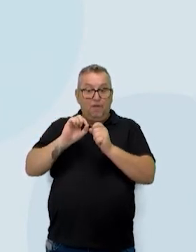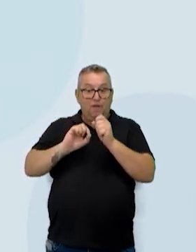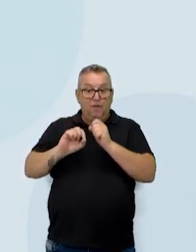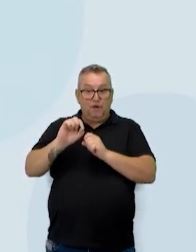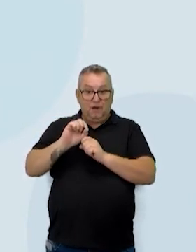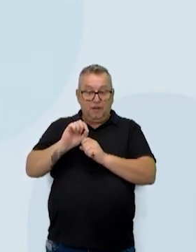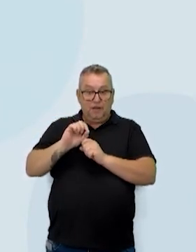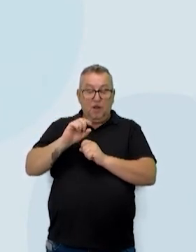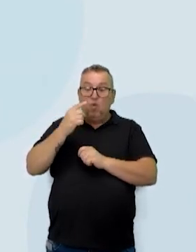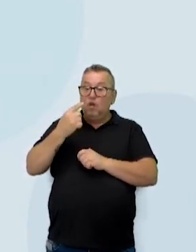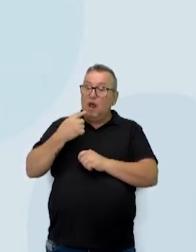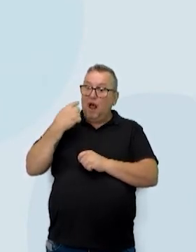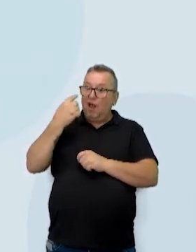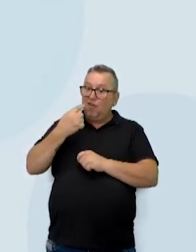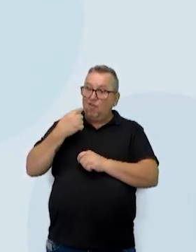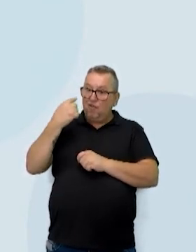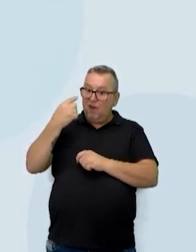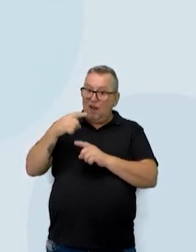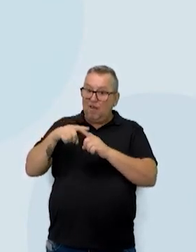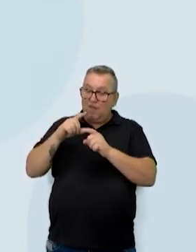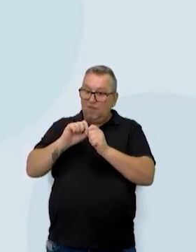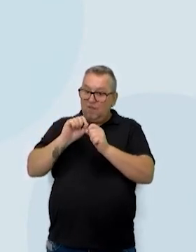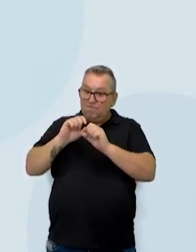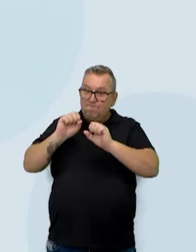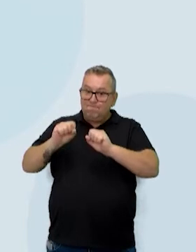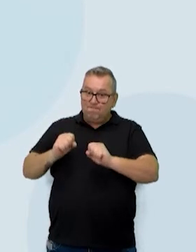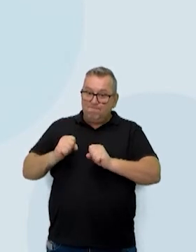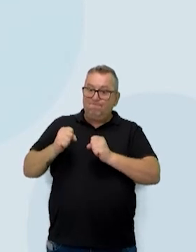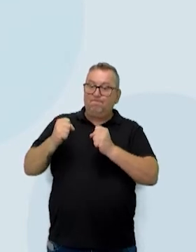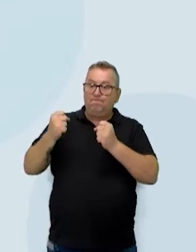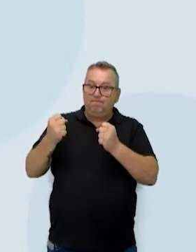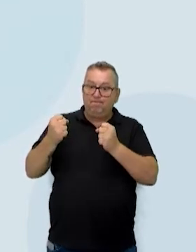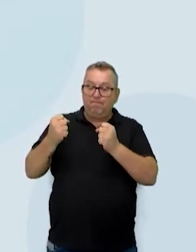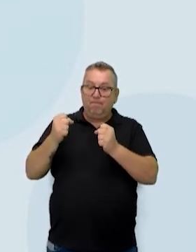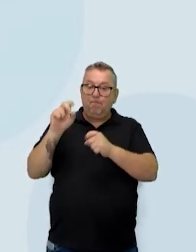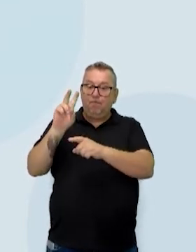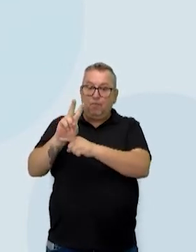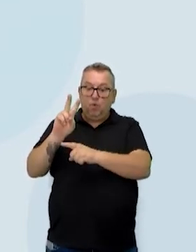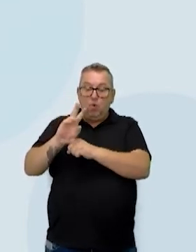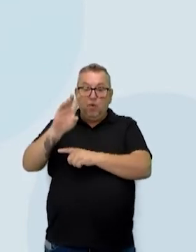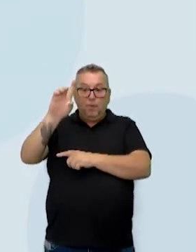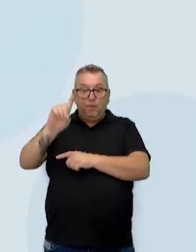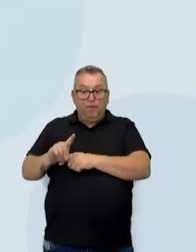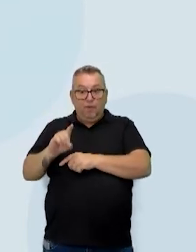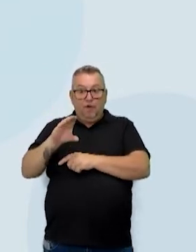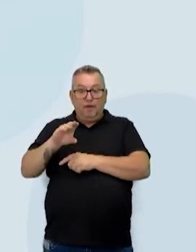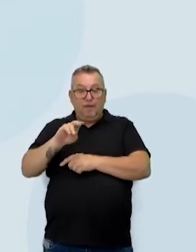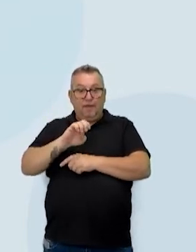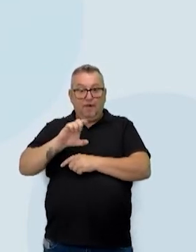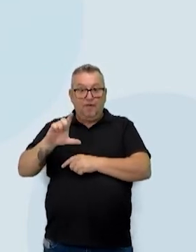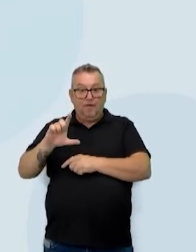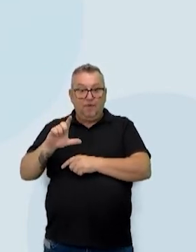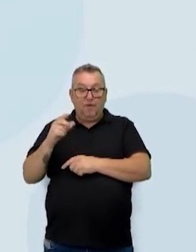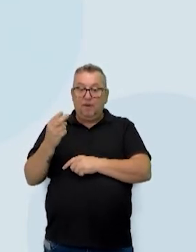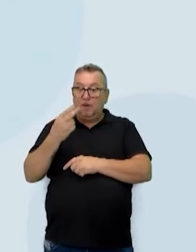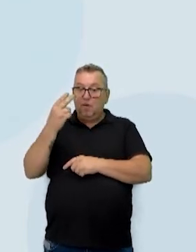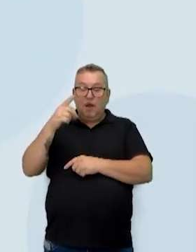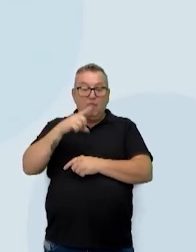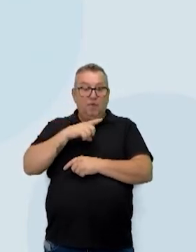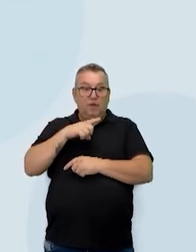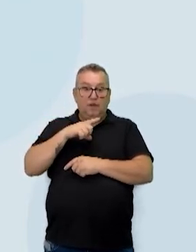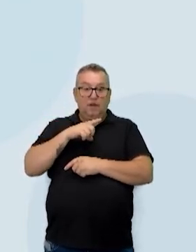que os advogados fazem a defesa, os advogados cuidam de direitos civis, e não dá para você ter